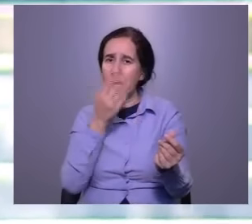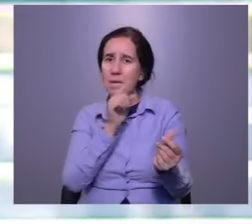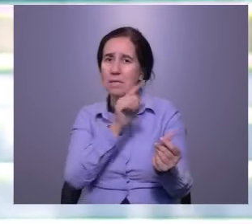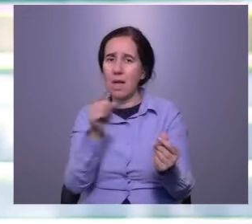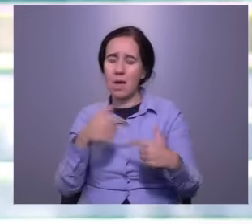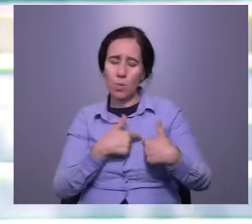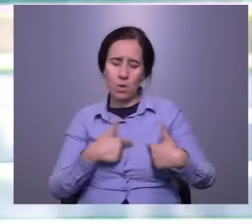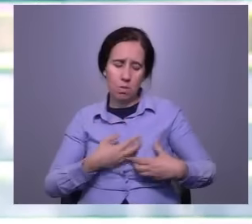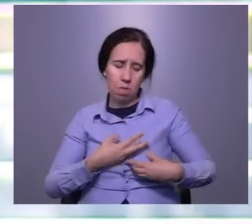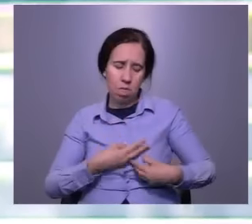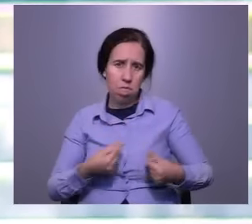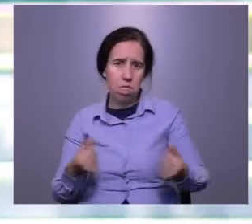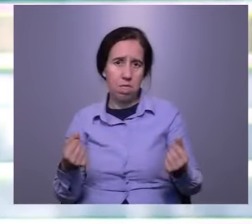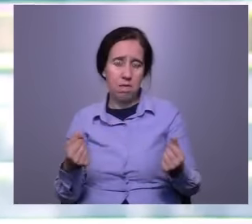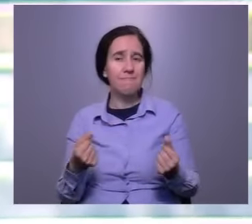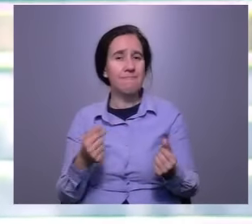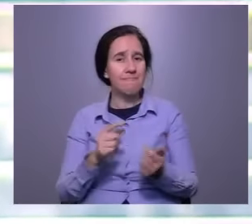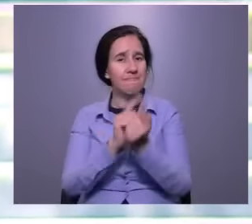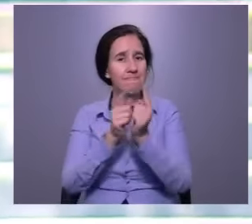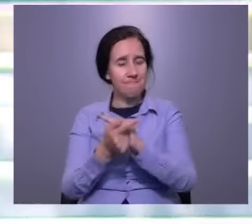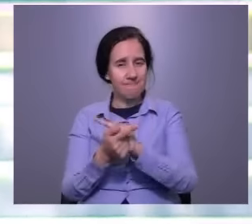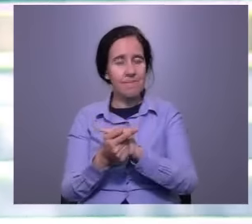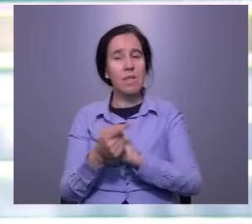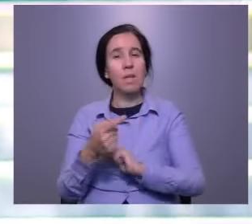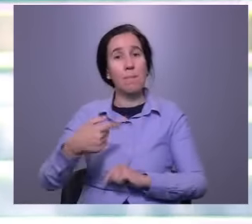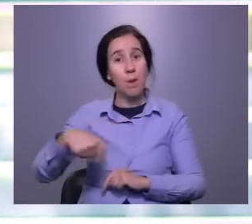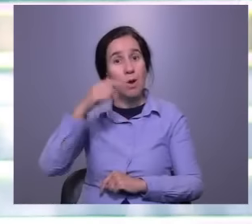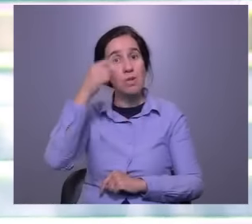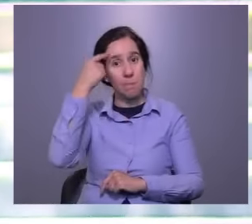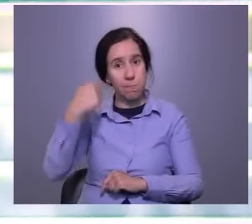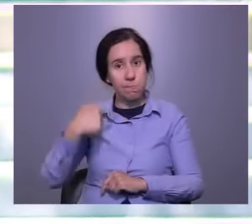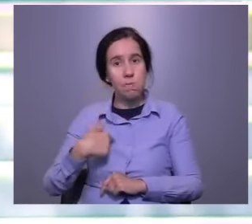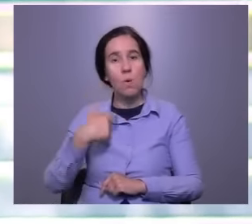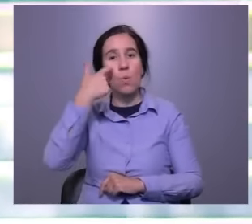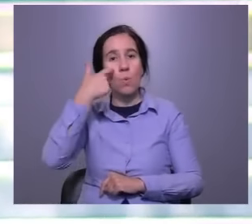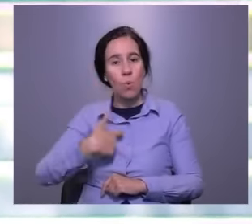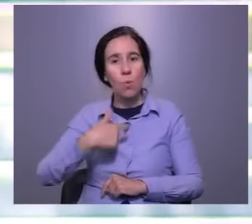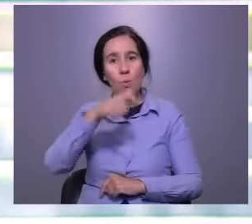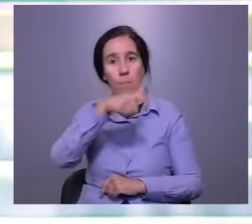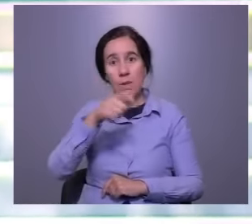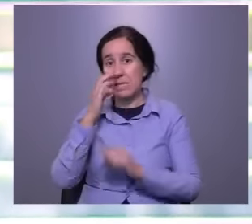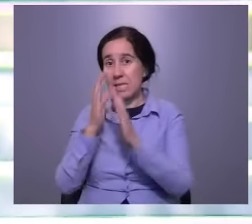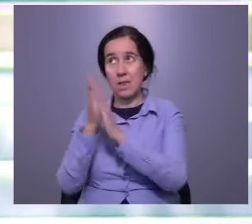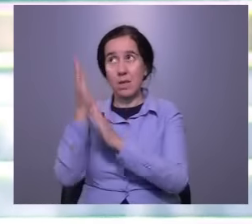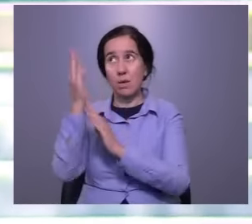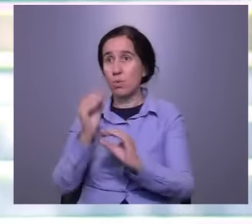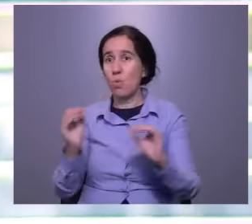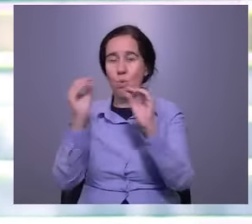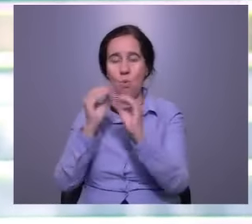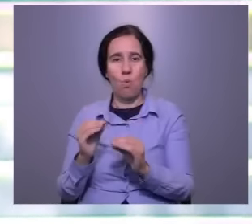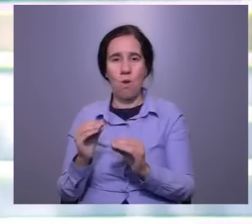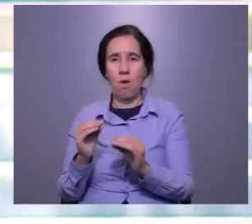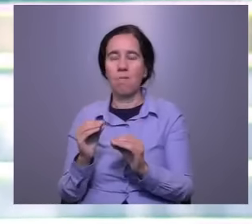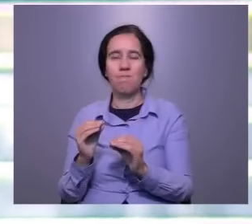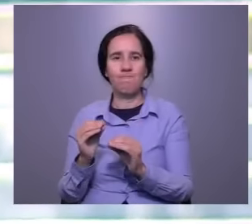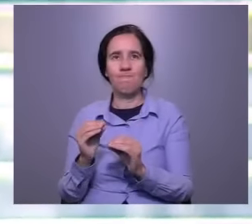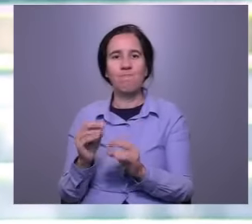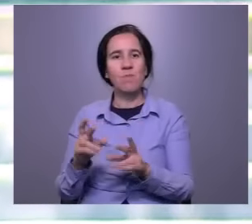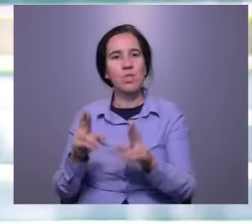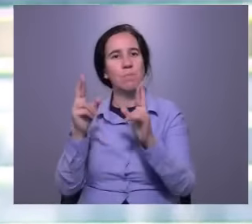Vivemos tempos difíceis, tempos de crise, e a esperança parece definhar